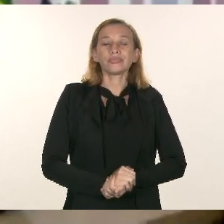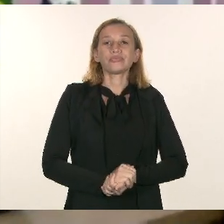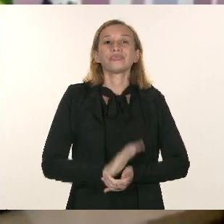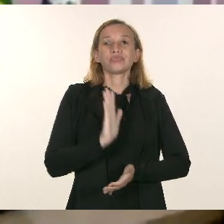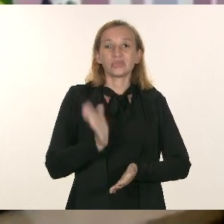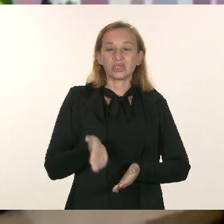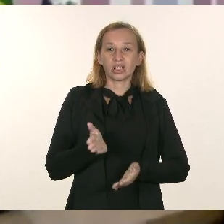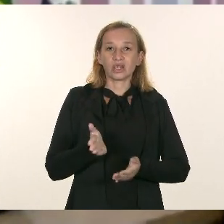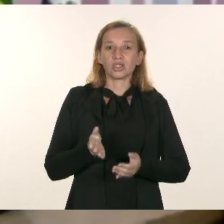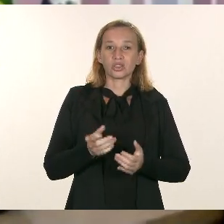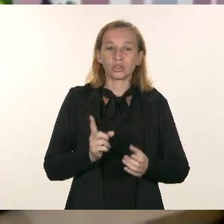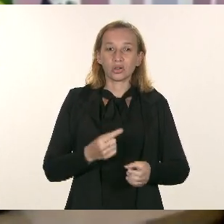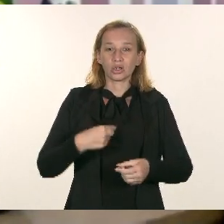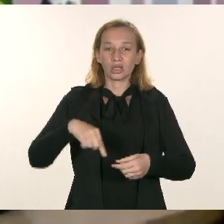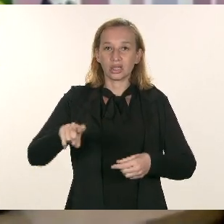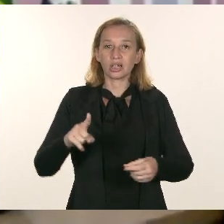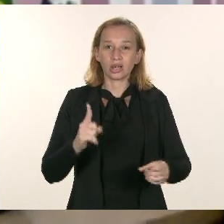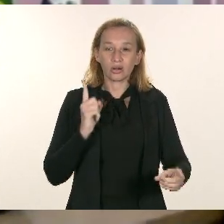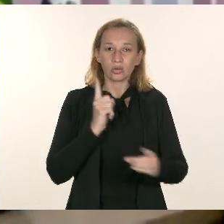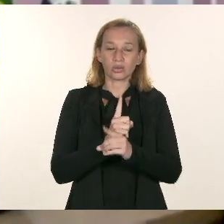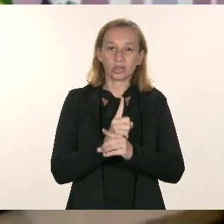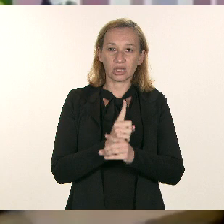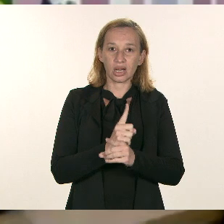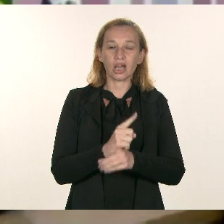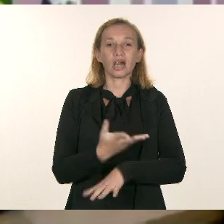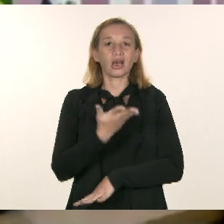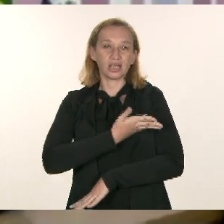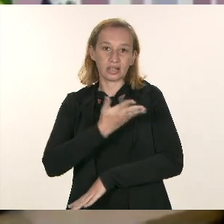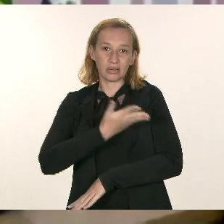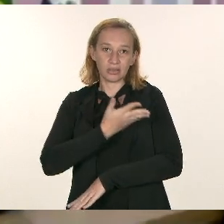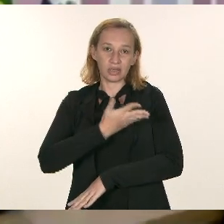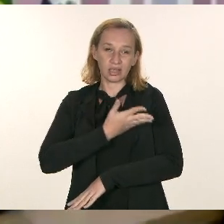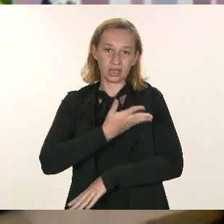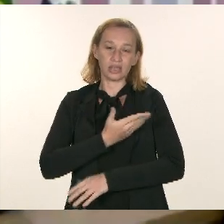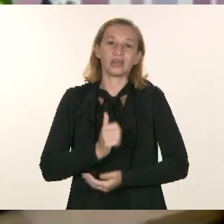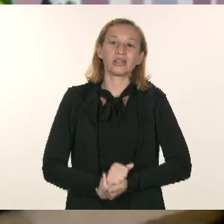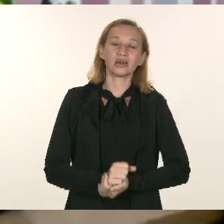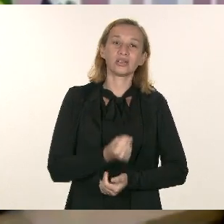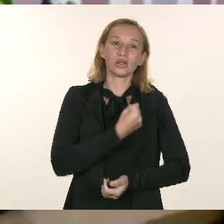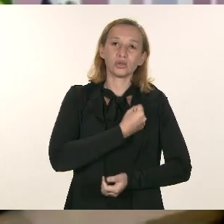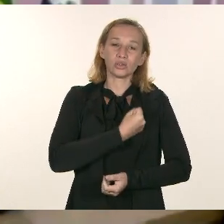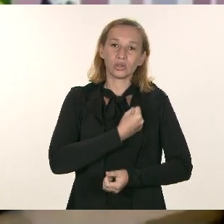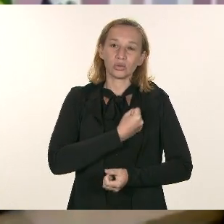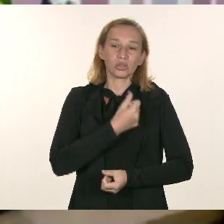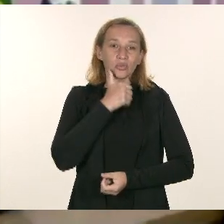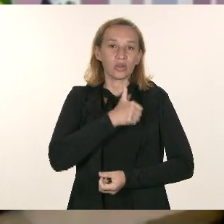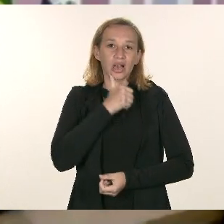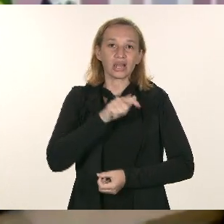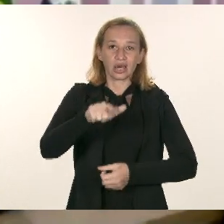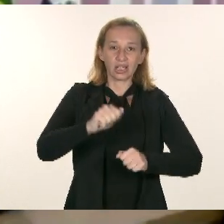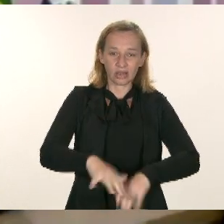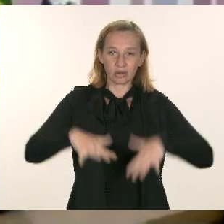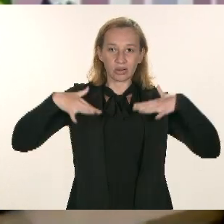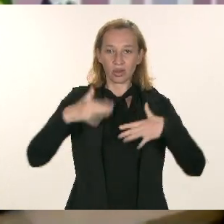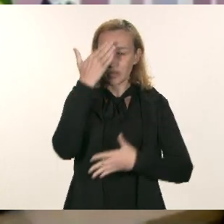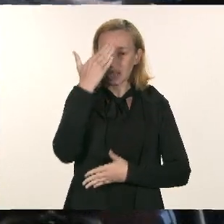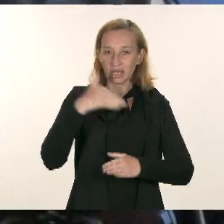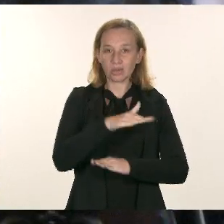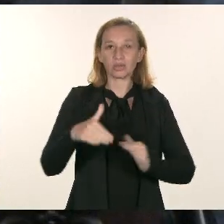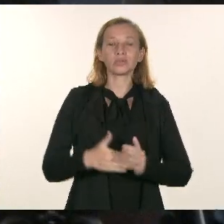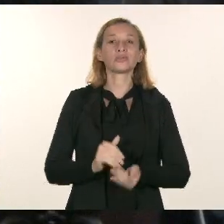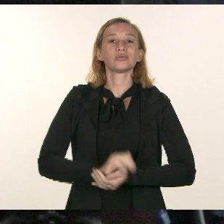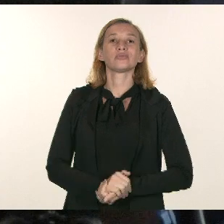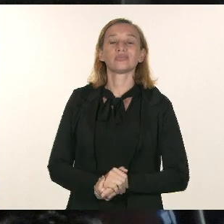estou descendo aí para fazer companhia às minhas colegas, aumentar o quórum feminino aí no plenário. Obrigada, senhor presidente, obrigada a todos. Vem